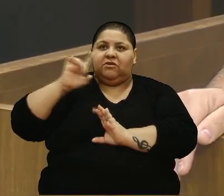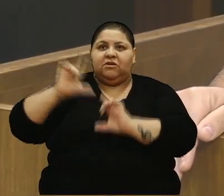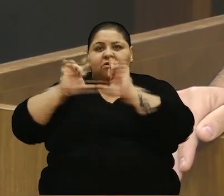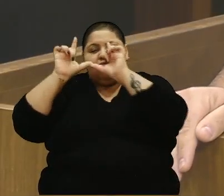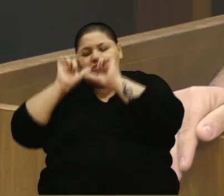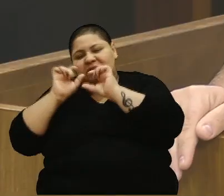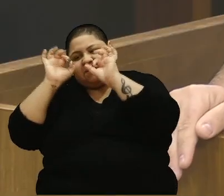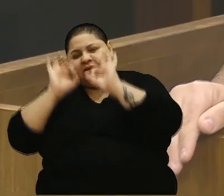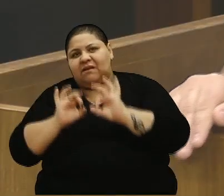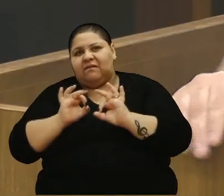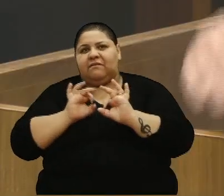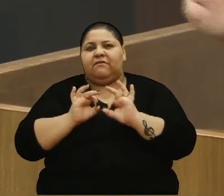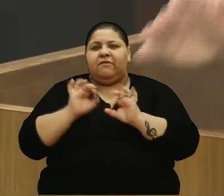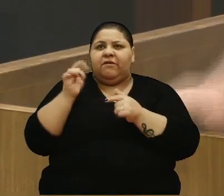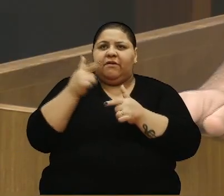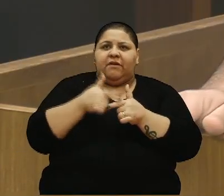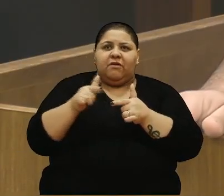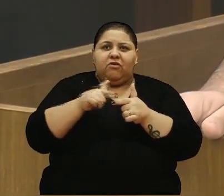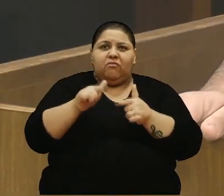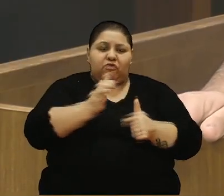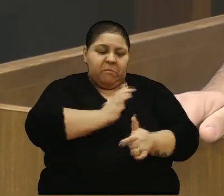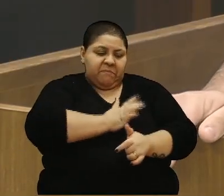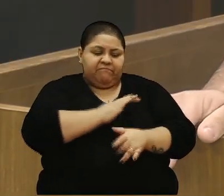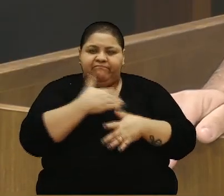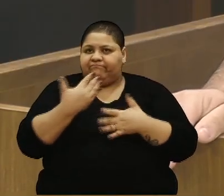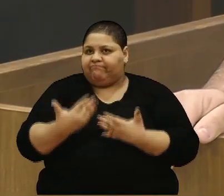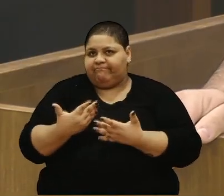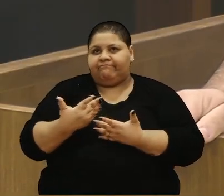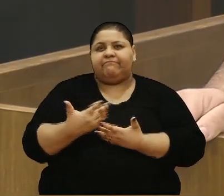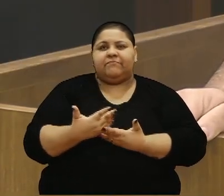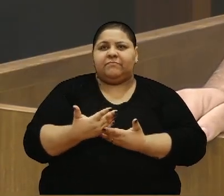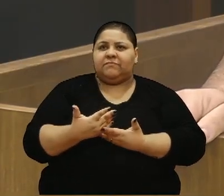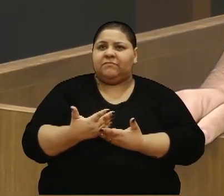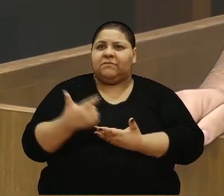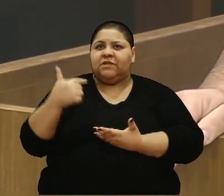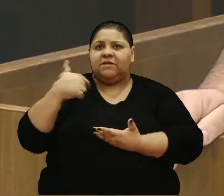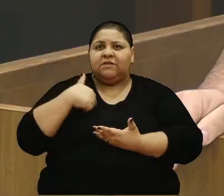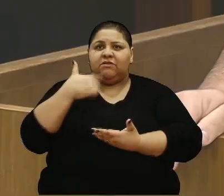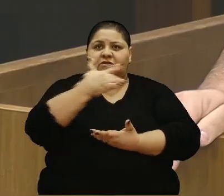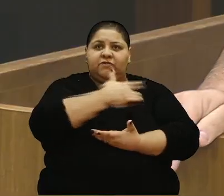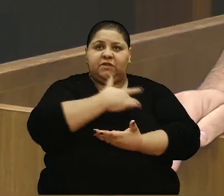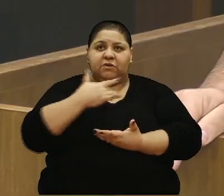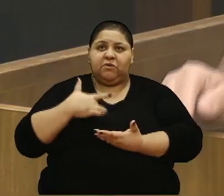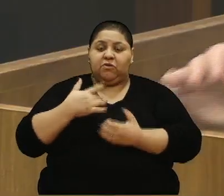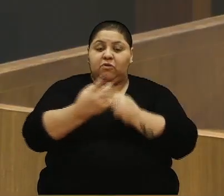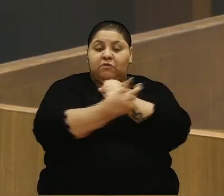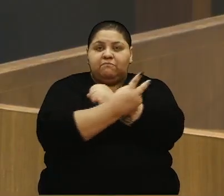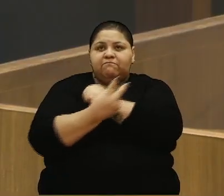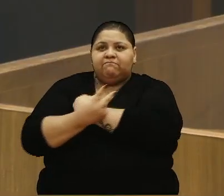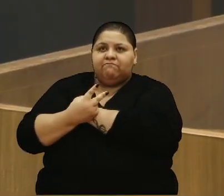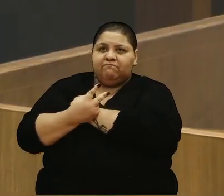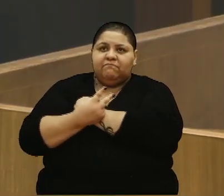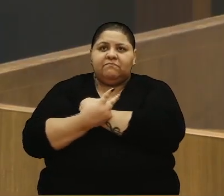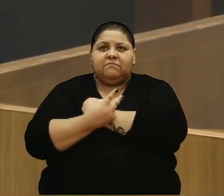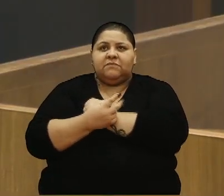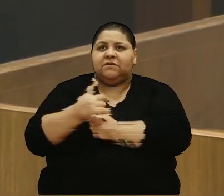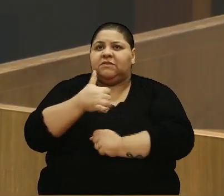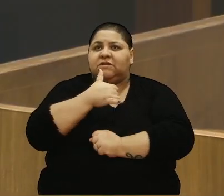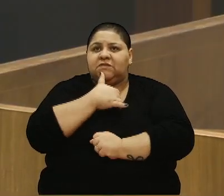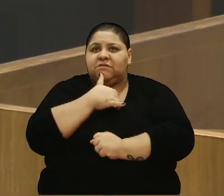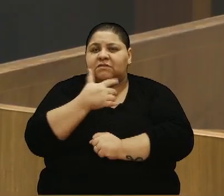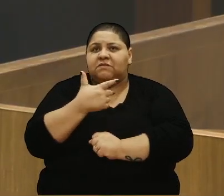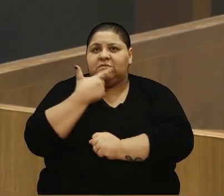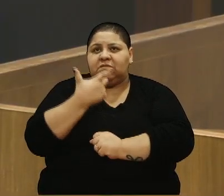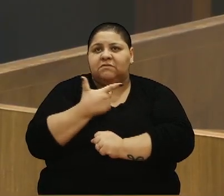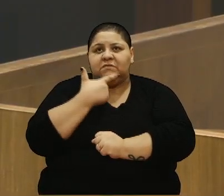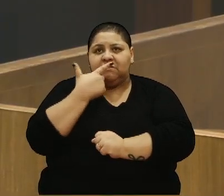direito, problemas cardíacos, enfim. E eu vou ter que cuidar da minha saúde, pessoal, tá? Então, é triste eu ter que falar isso,